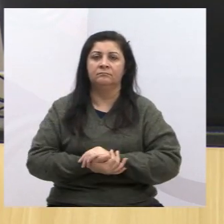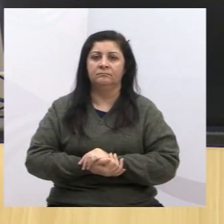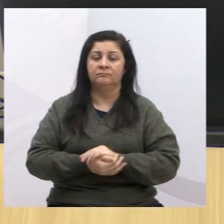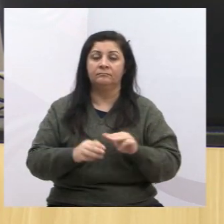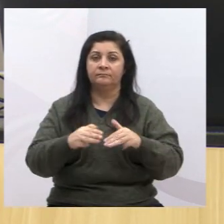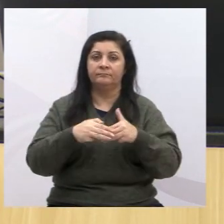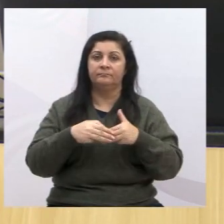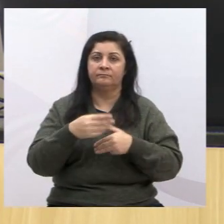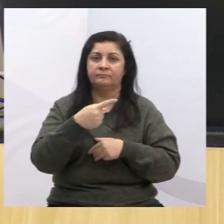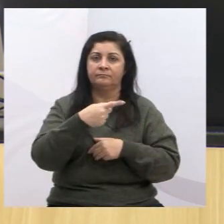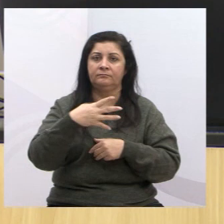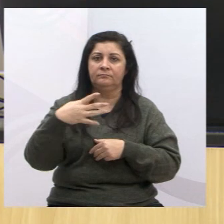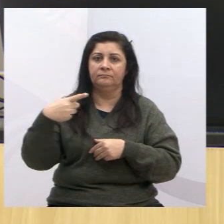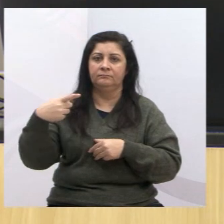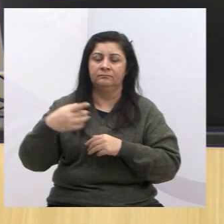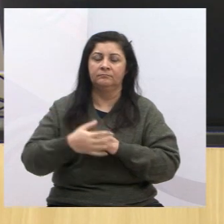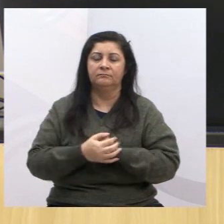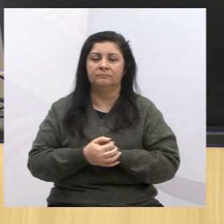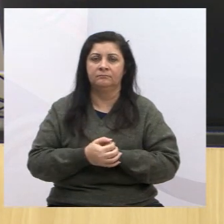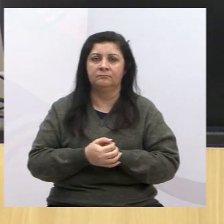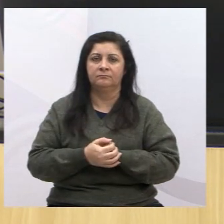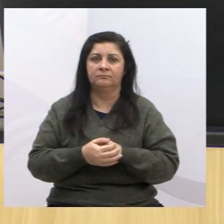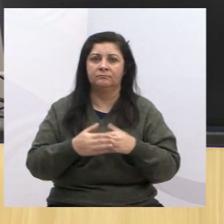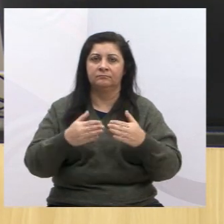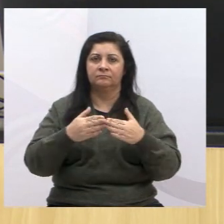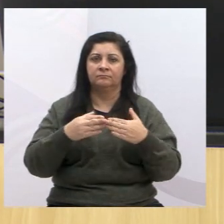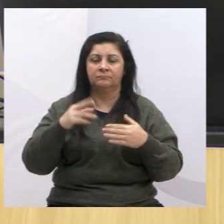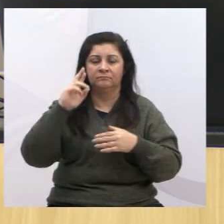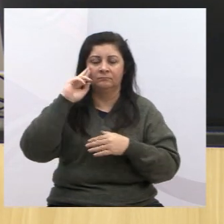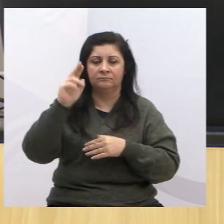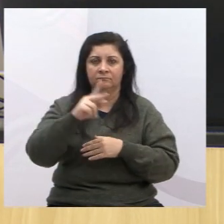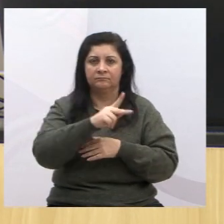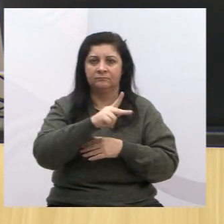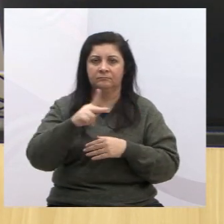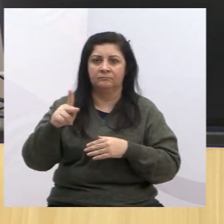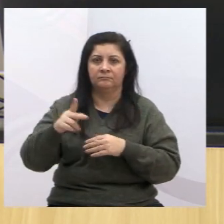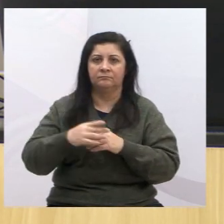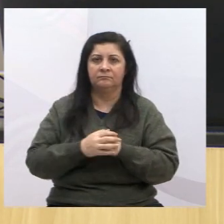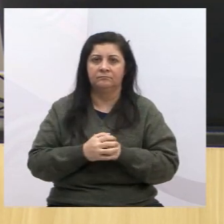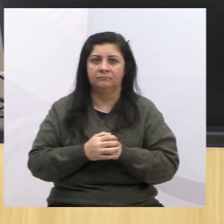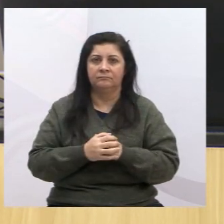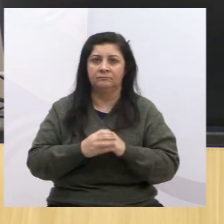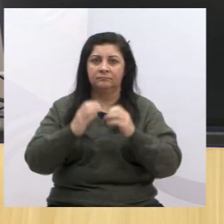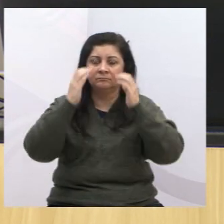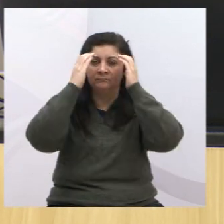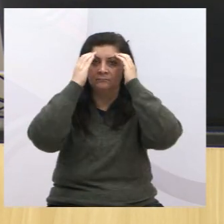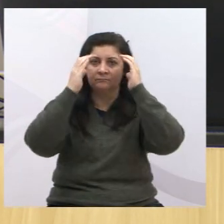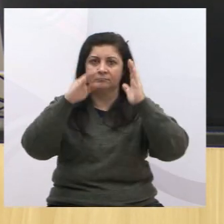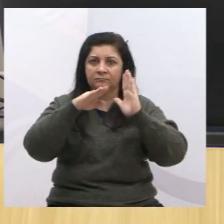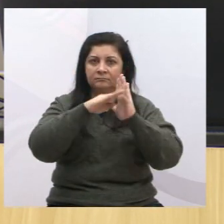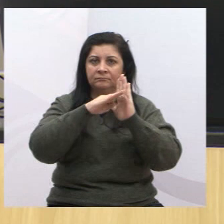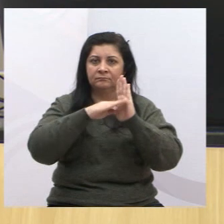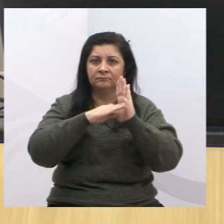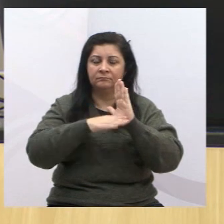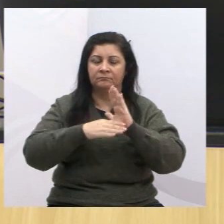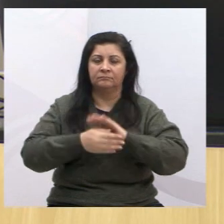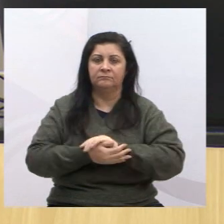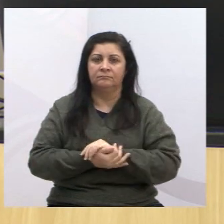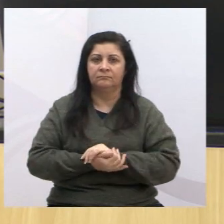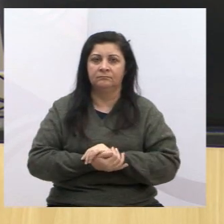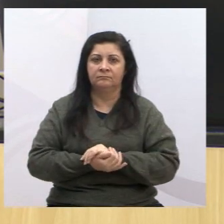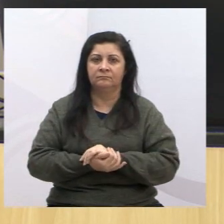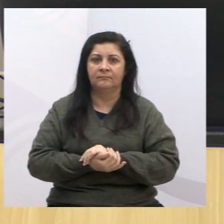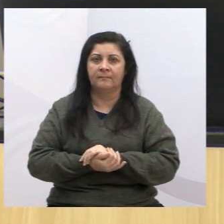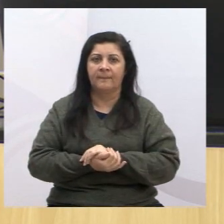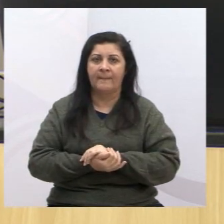Moção 141/2021. Requeremos ao excelentíssimo senhor presidente dessa casa, cumpridas as formalidades regimentais, seja constatado na ata dos trabalhos